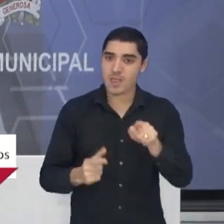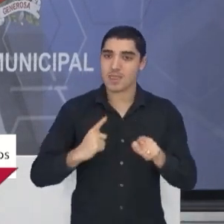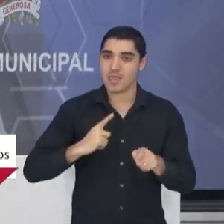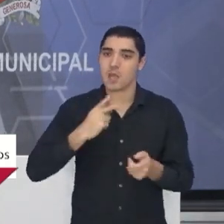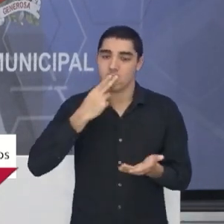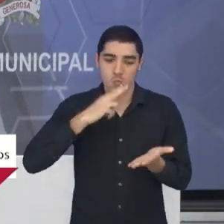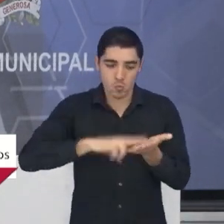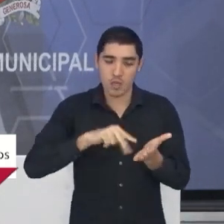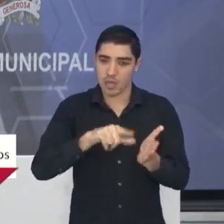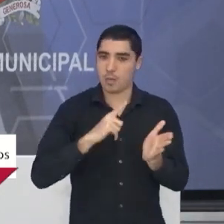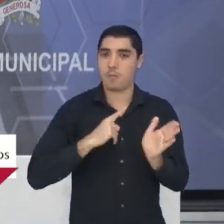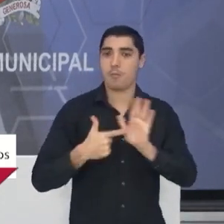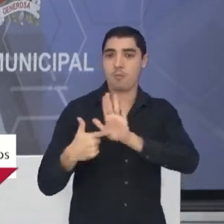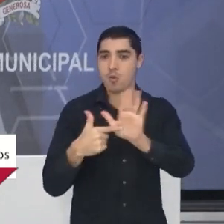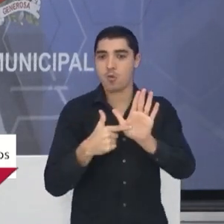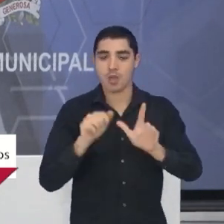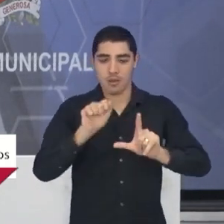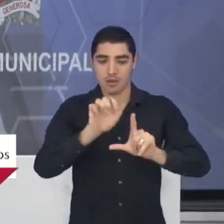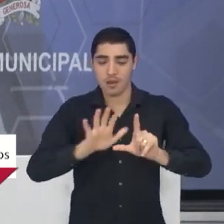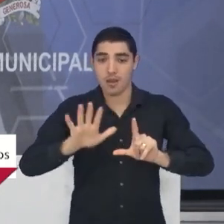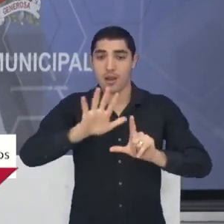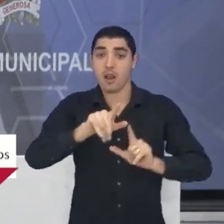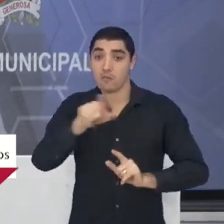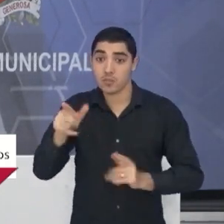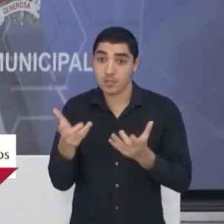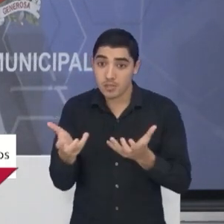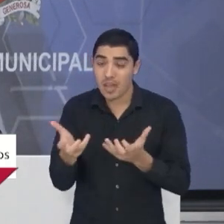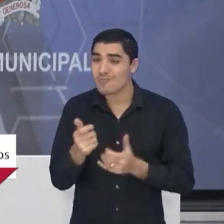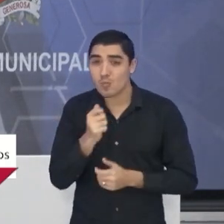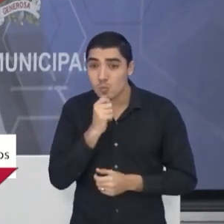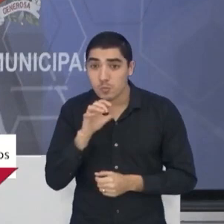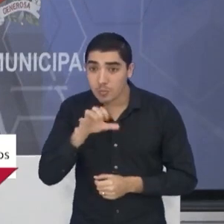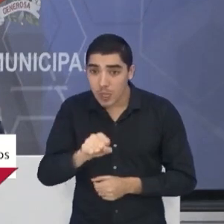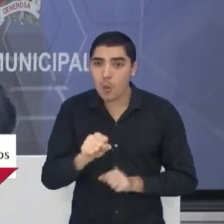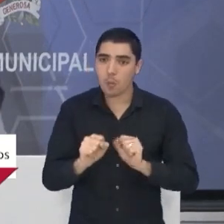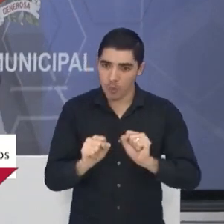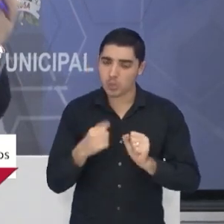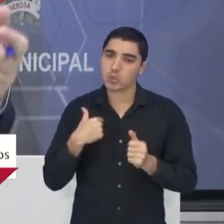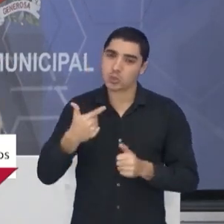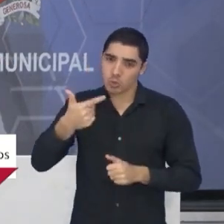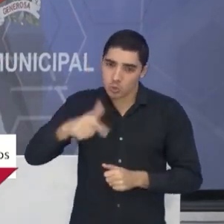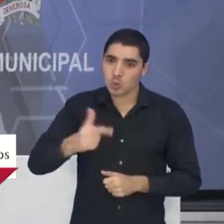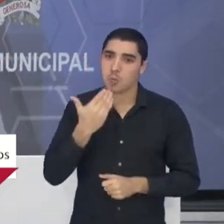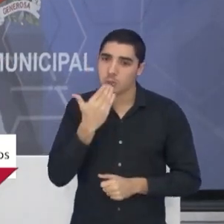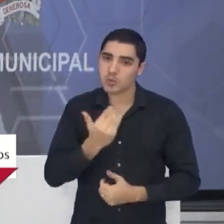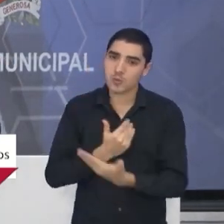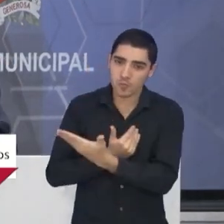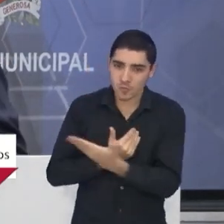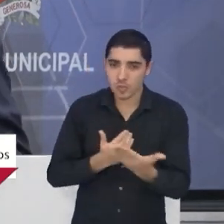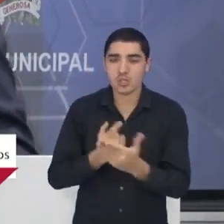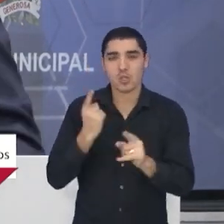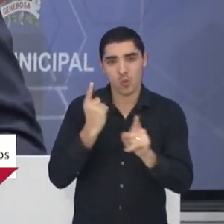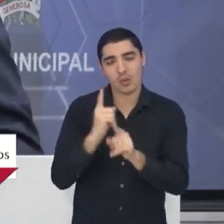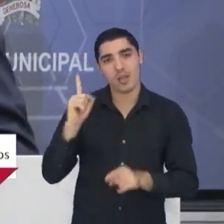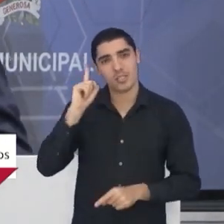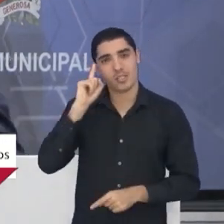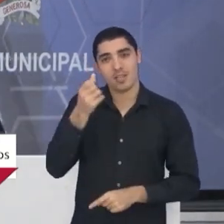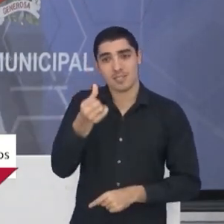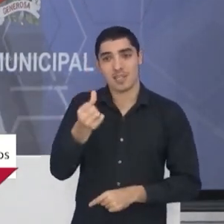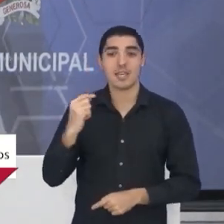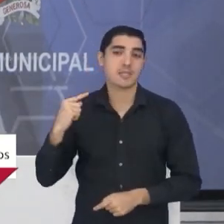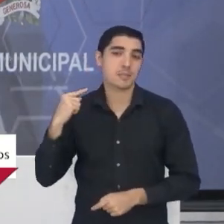participação está sendo entregue na mesa ali fora quem não pegou Eu gostaria muito de reencontrá-los também no dia 6 de